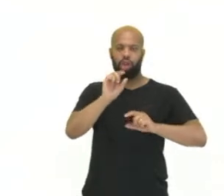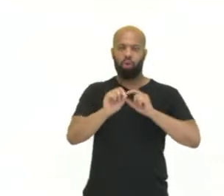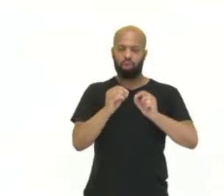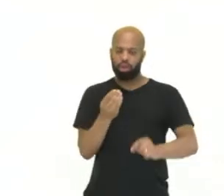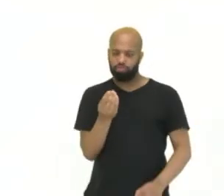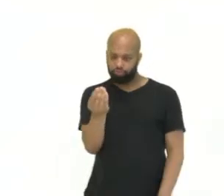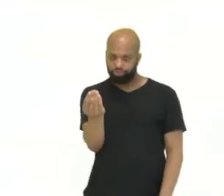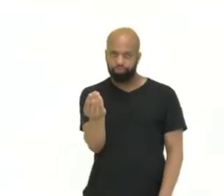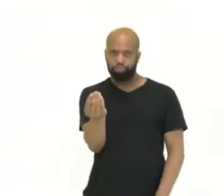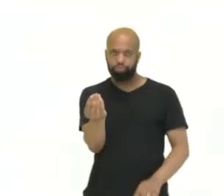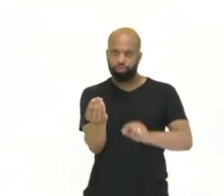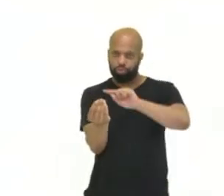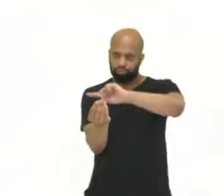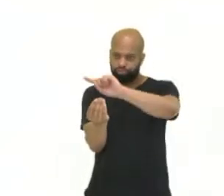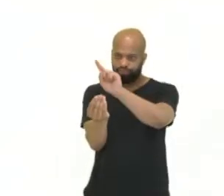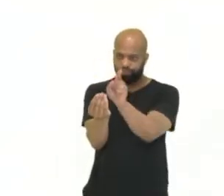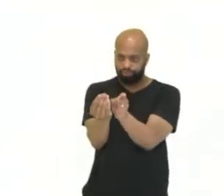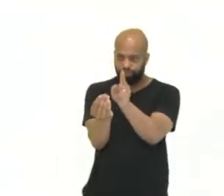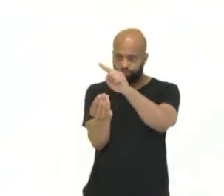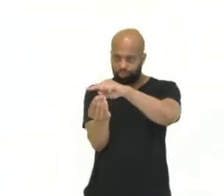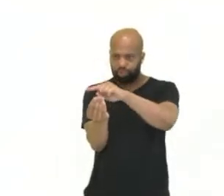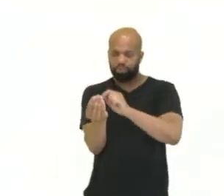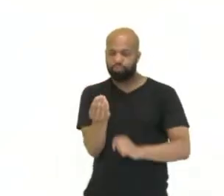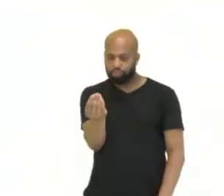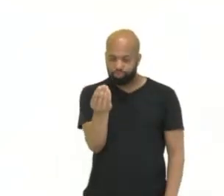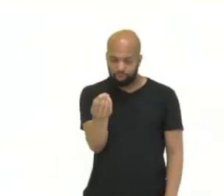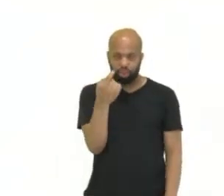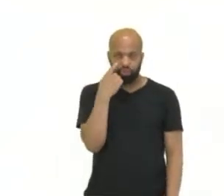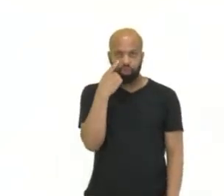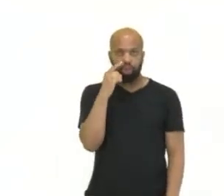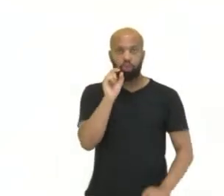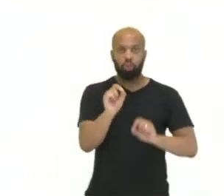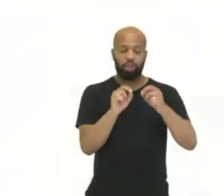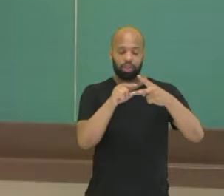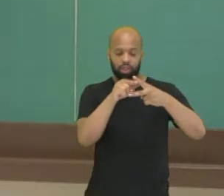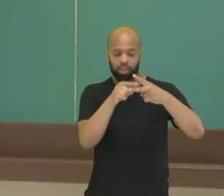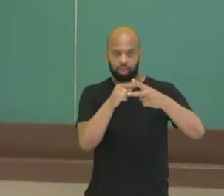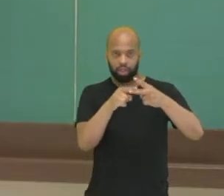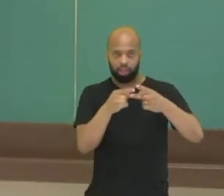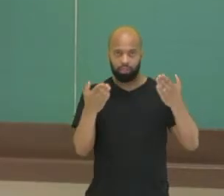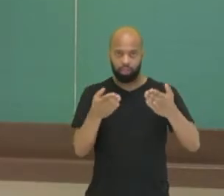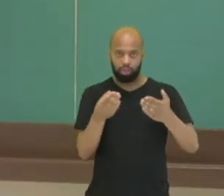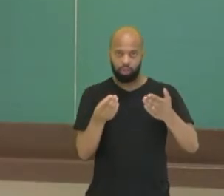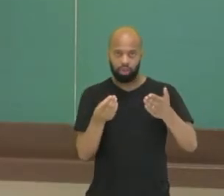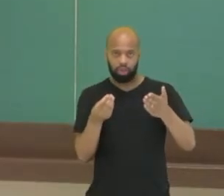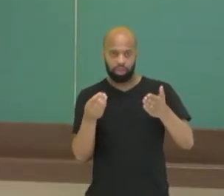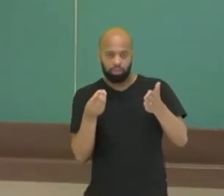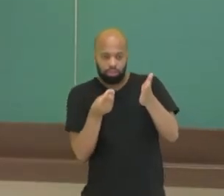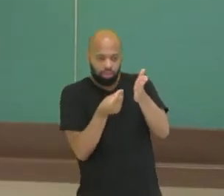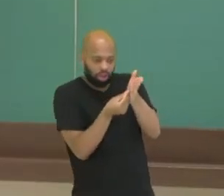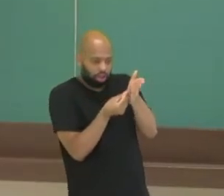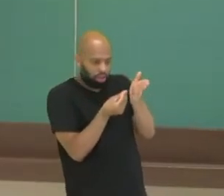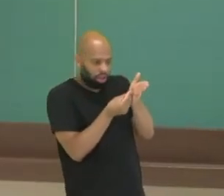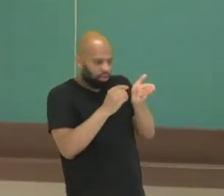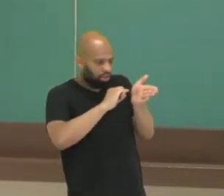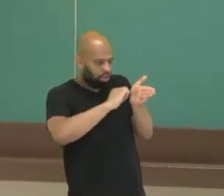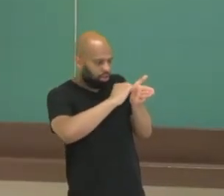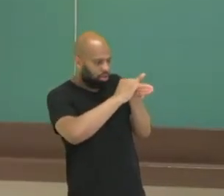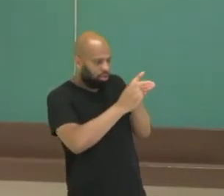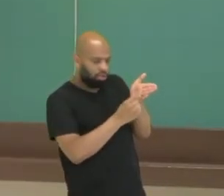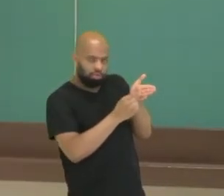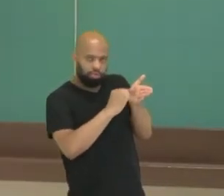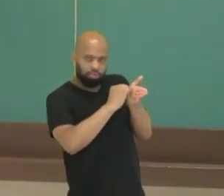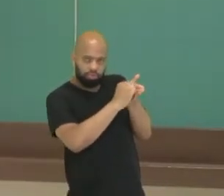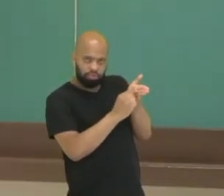está feita do 1 para 2, do 1 para 2, tá? Você vai pegar o teu transferidor e você vai medir esse ângulo de rotação,